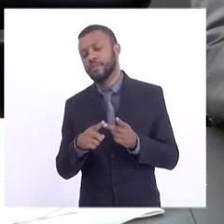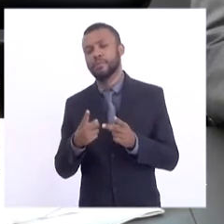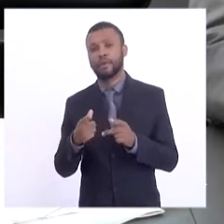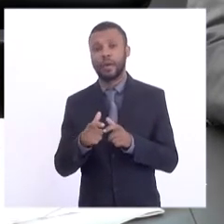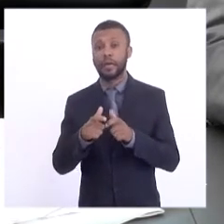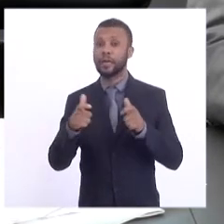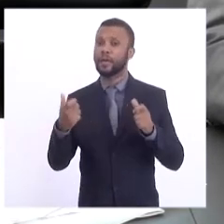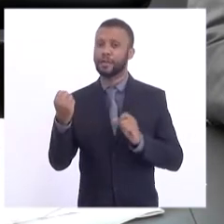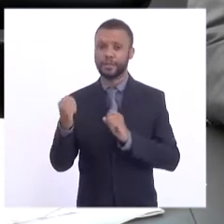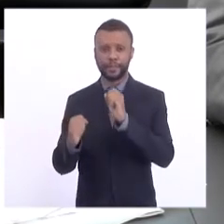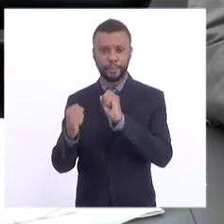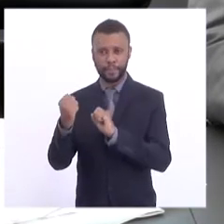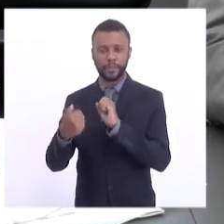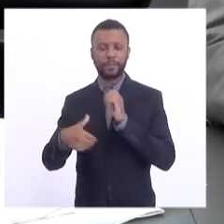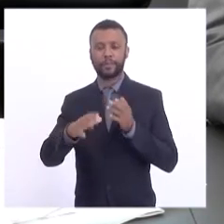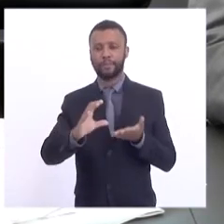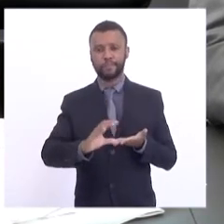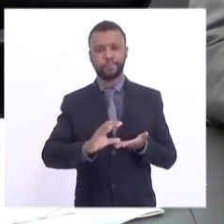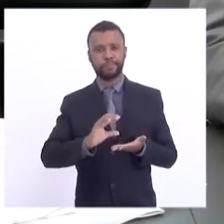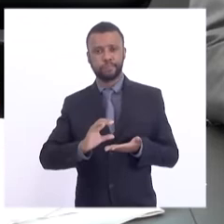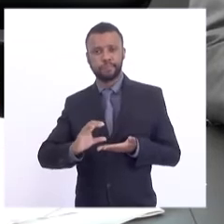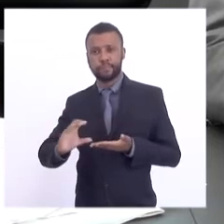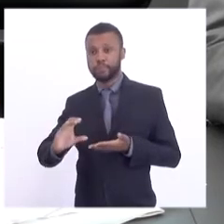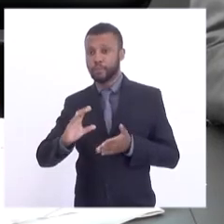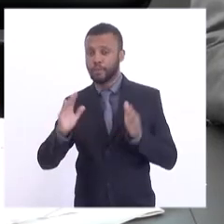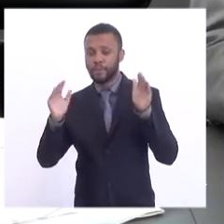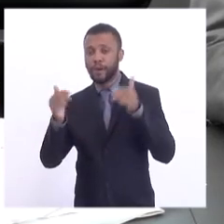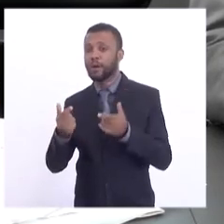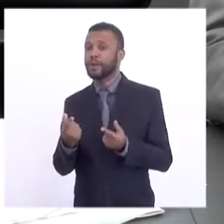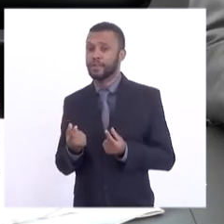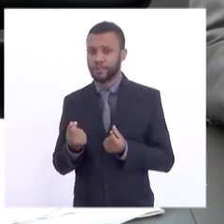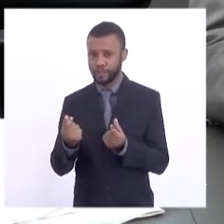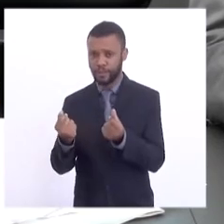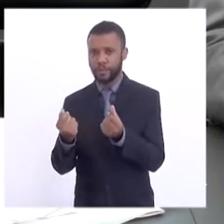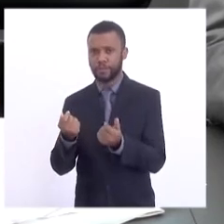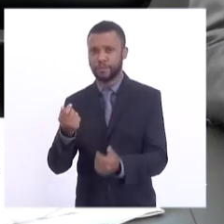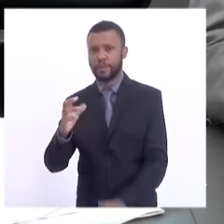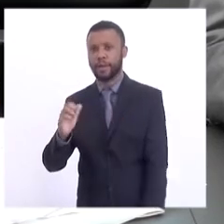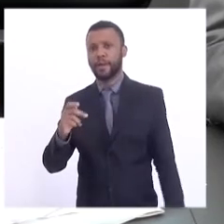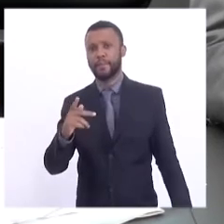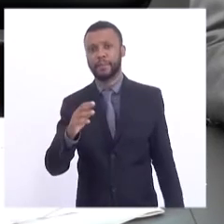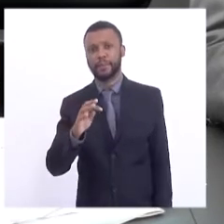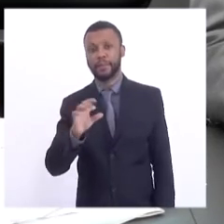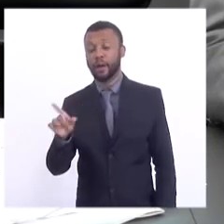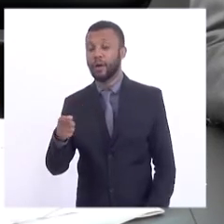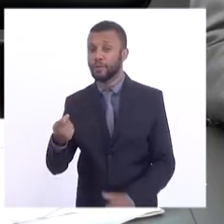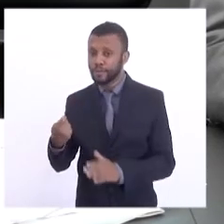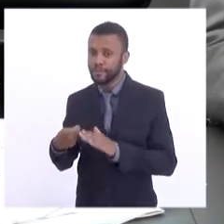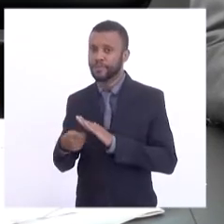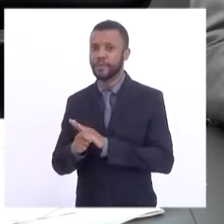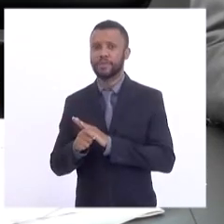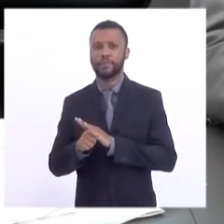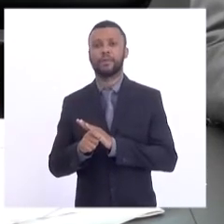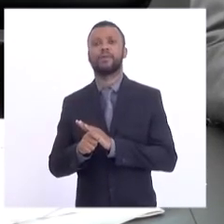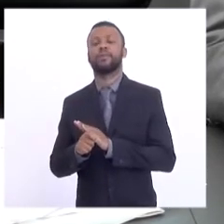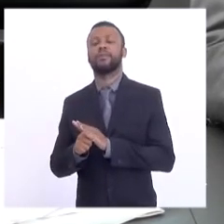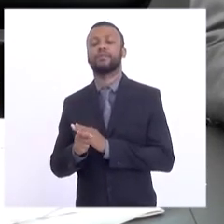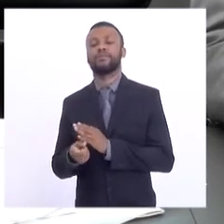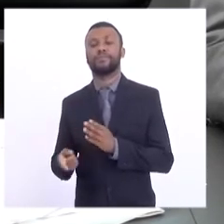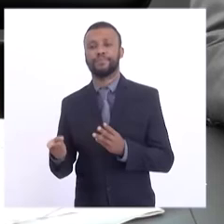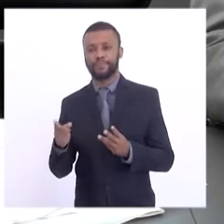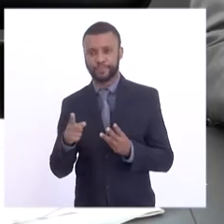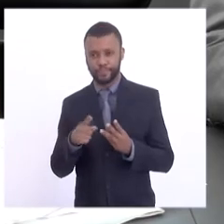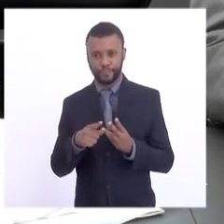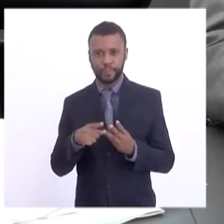e aí a gente tá falando despesa de Capital aí tá falando de investimento no ferro